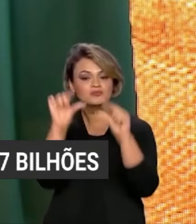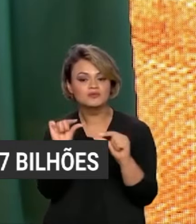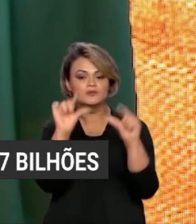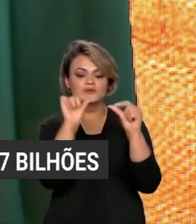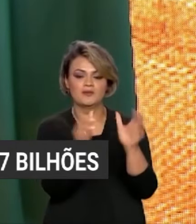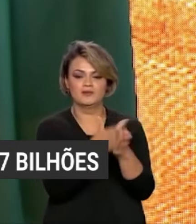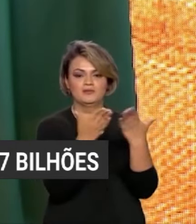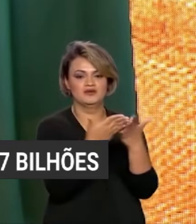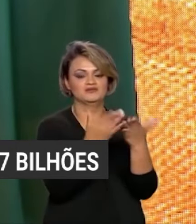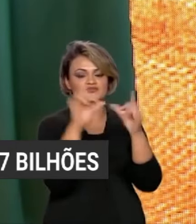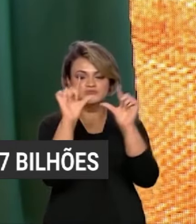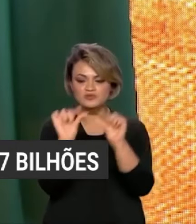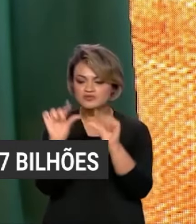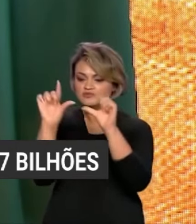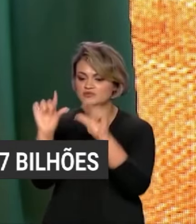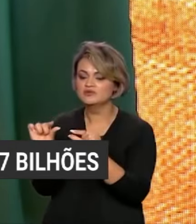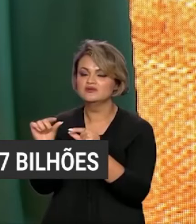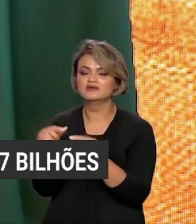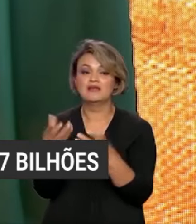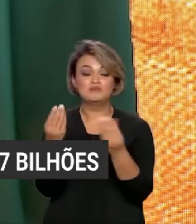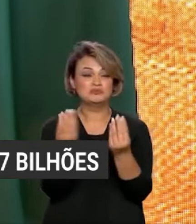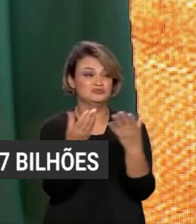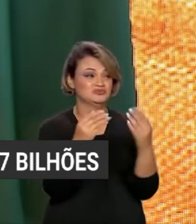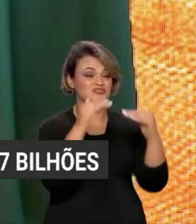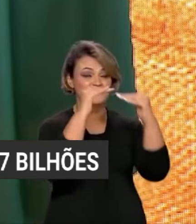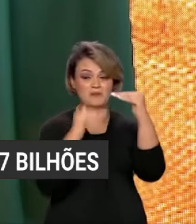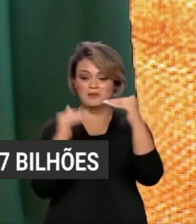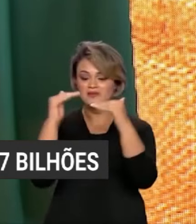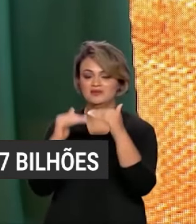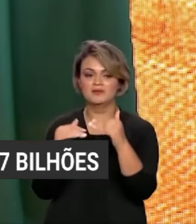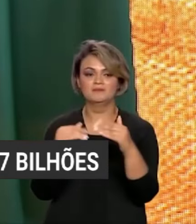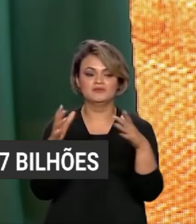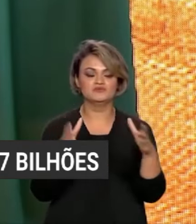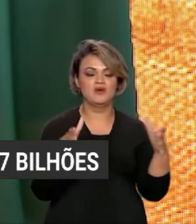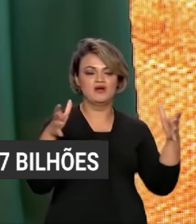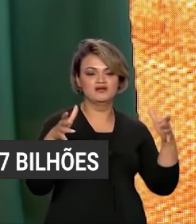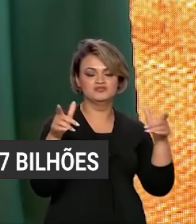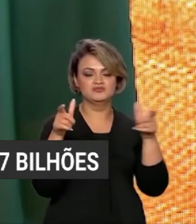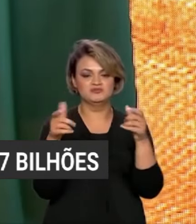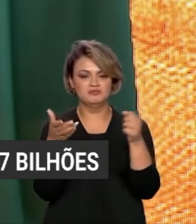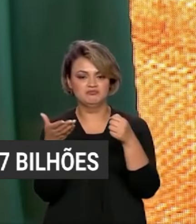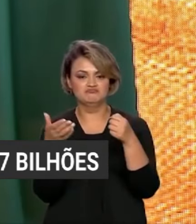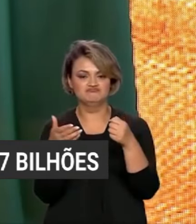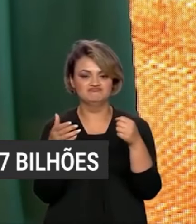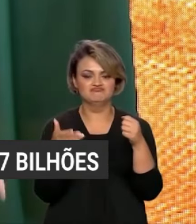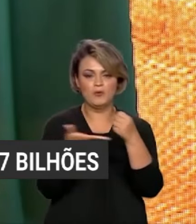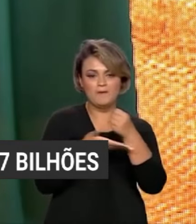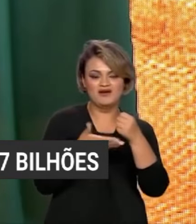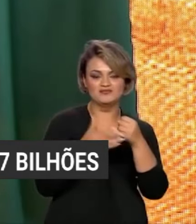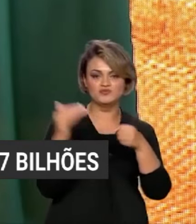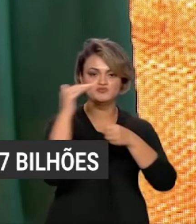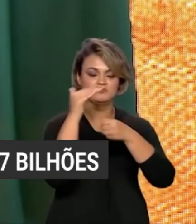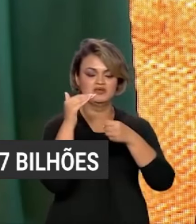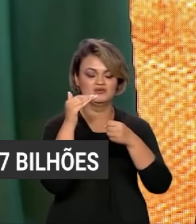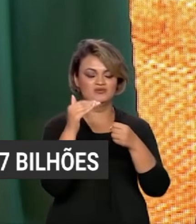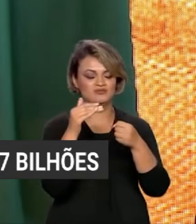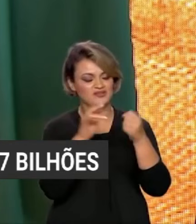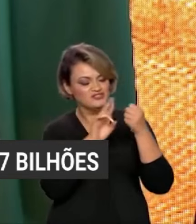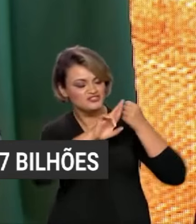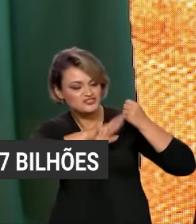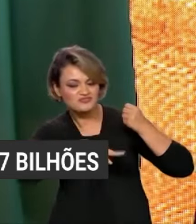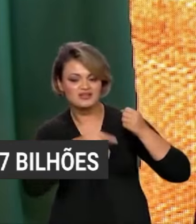a desigualdade que ainda é muito grande e do pequeno grande é muito grande